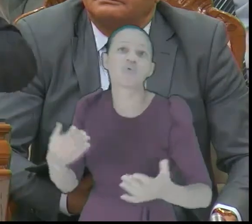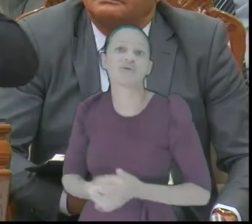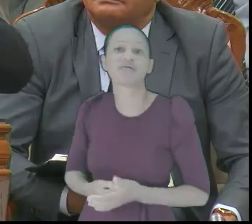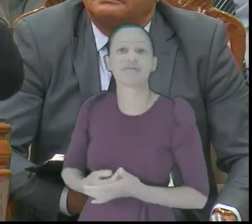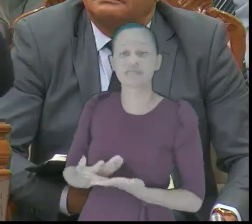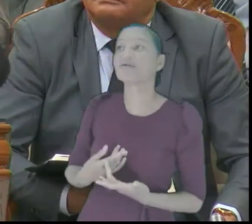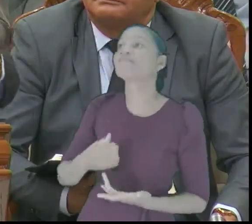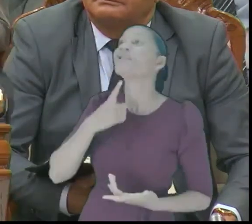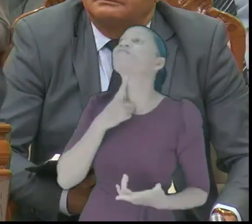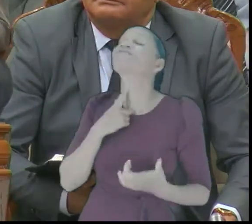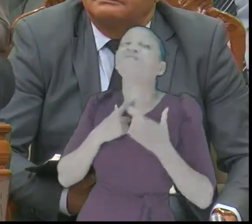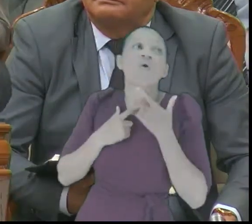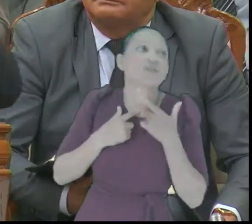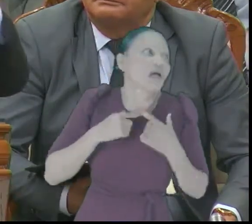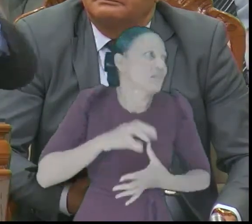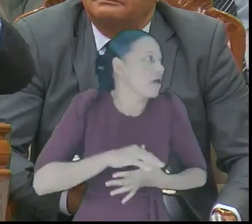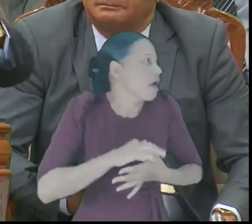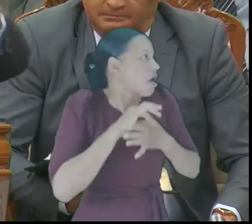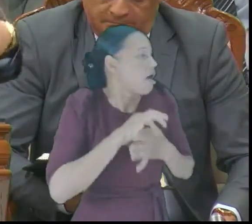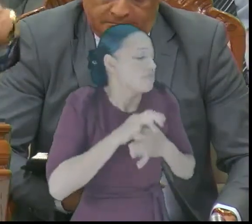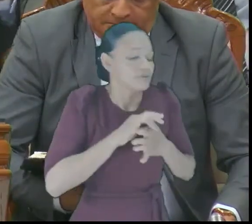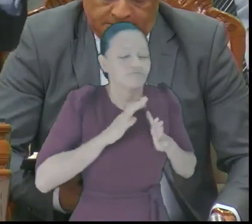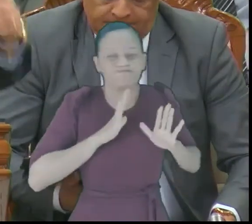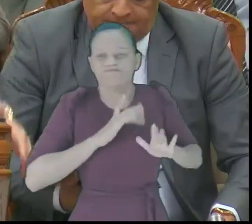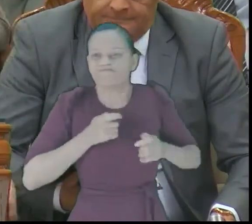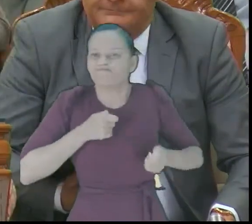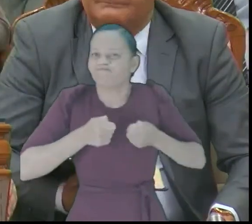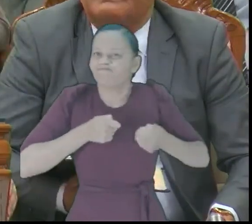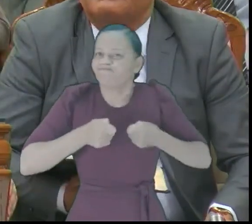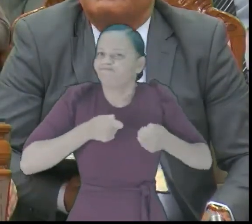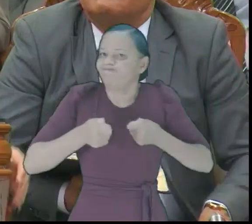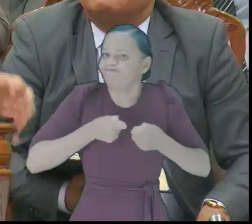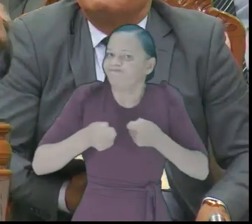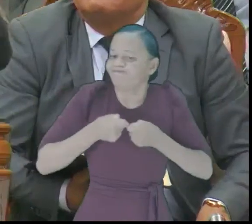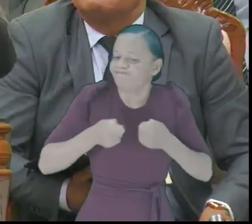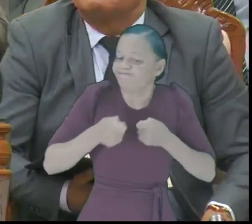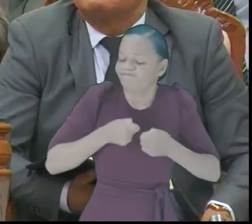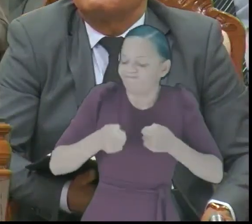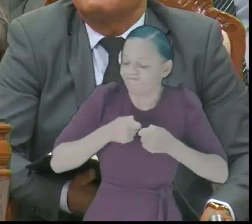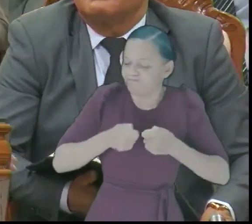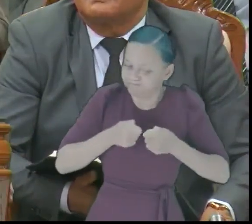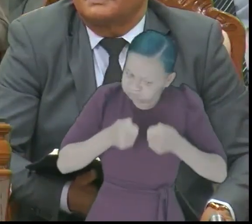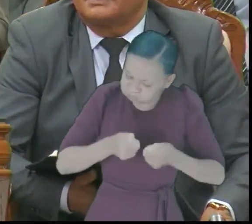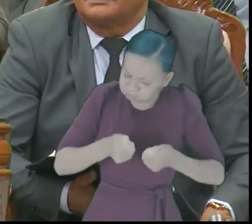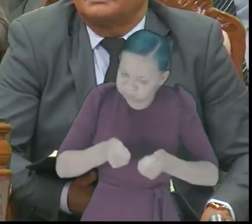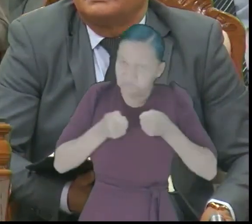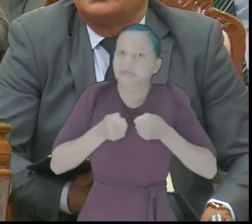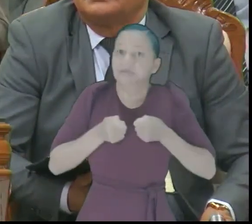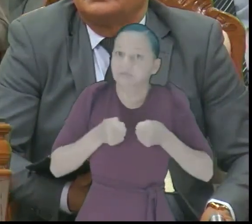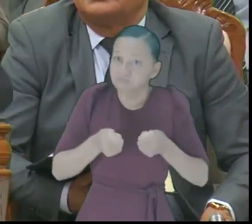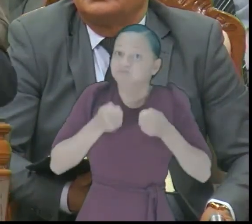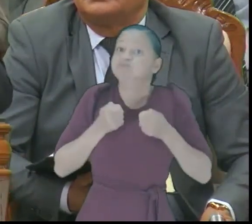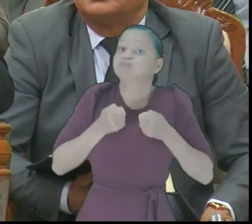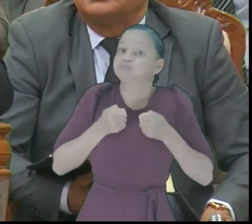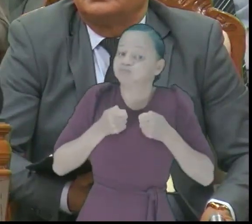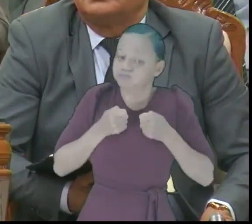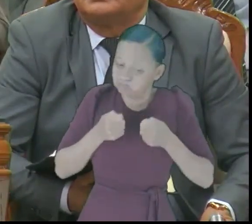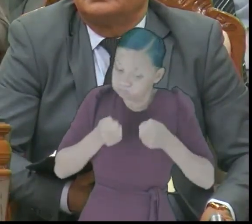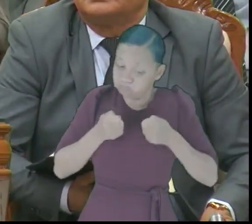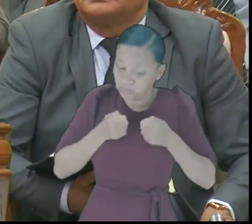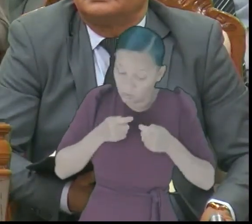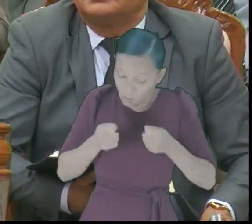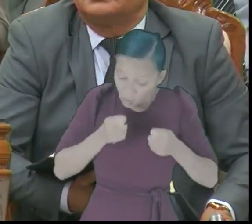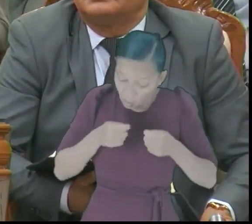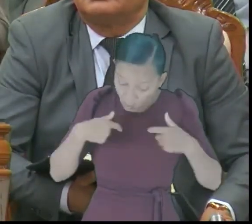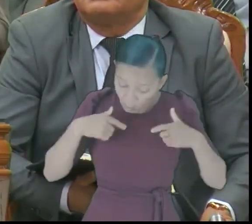atende os seus apetites carnais? Por que você não atende seus apetites carnais? E você põe freio em você mesmo? Porque você olha e diz: corpo, tu